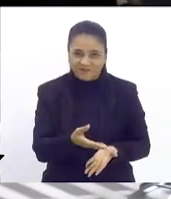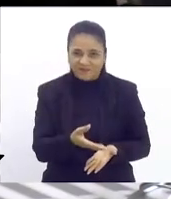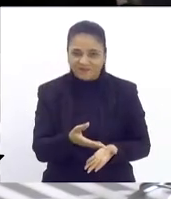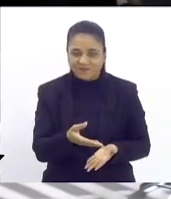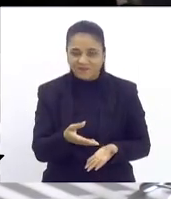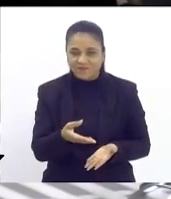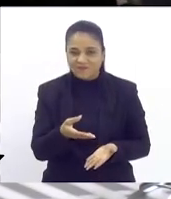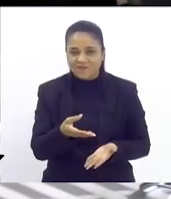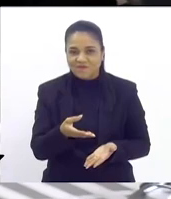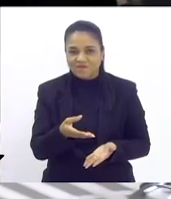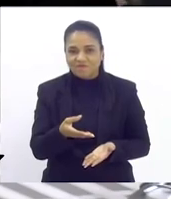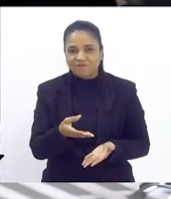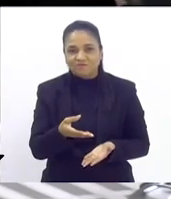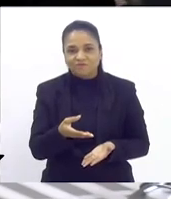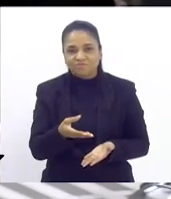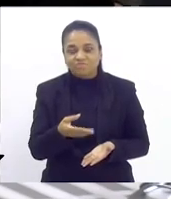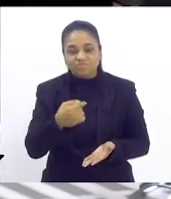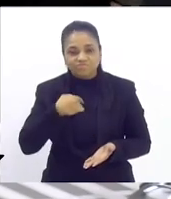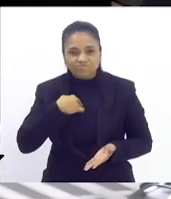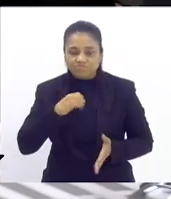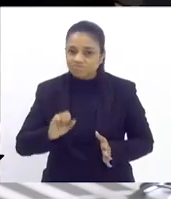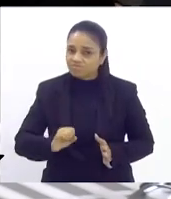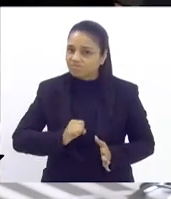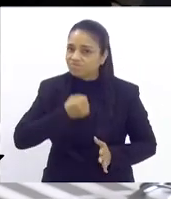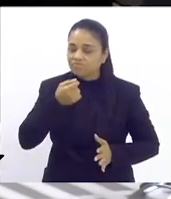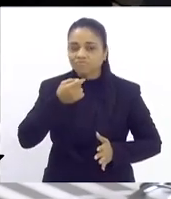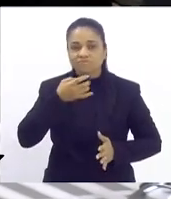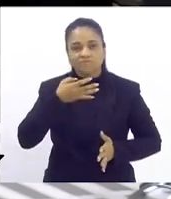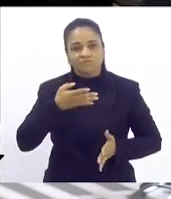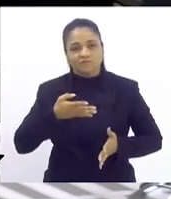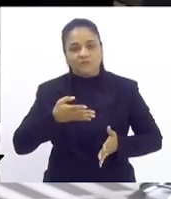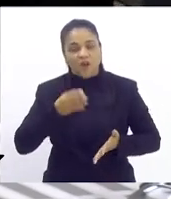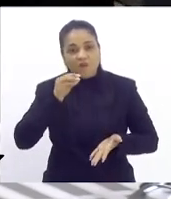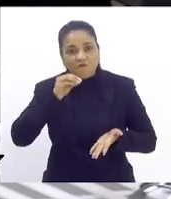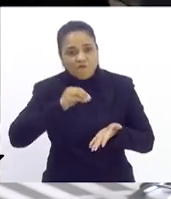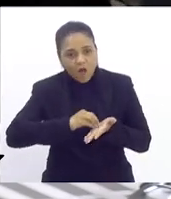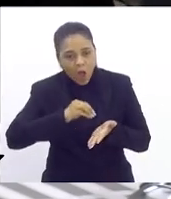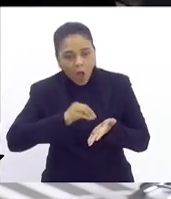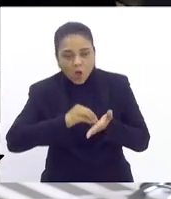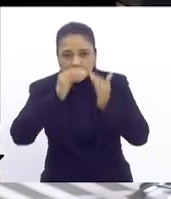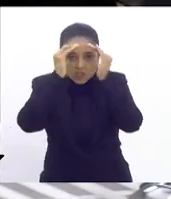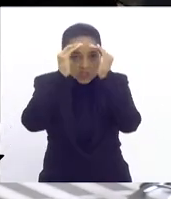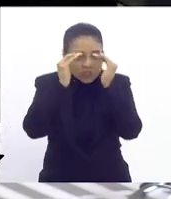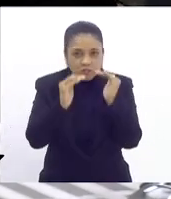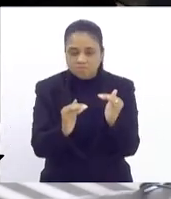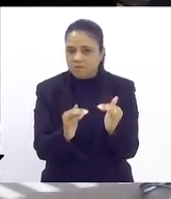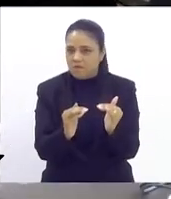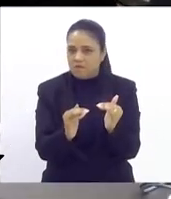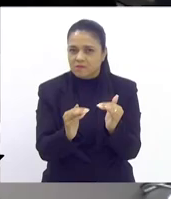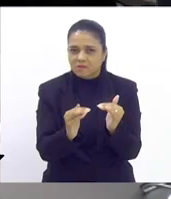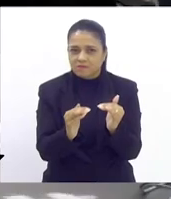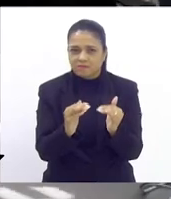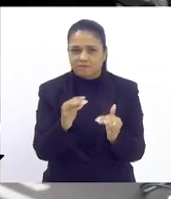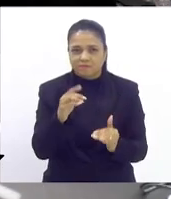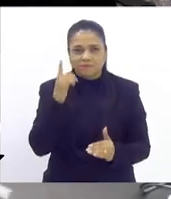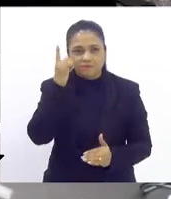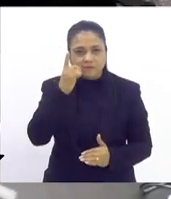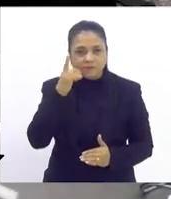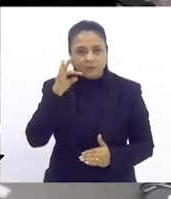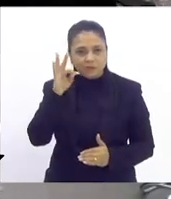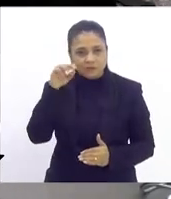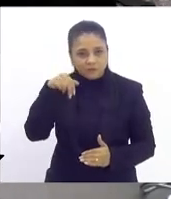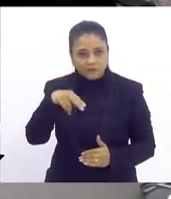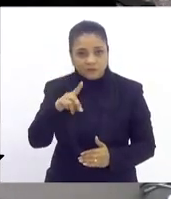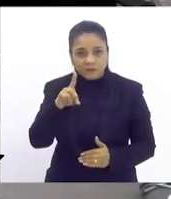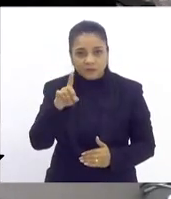fica aqui indignação com essa Total falta de respeito deputado e me